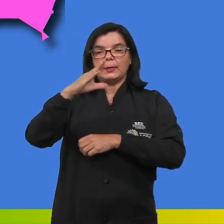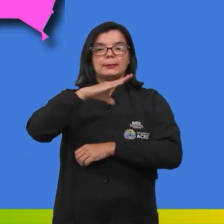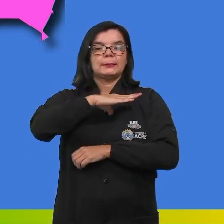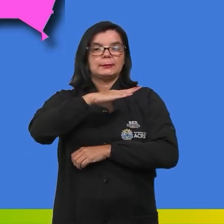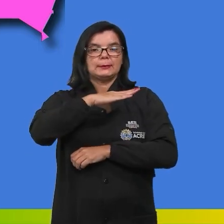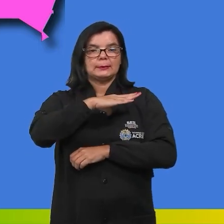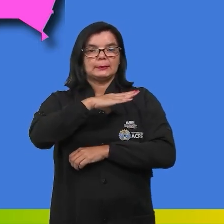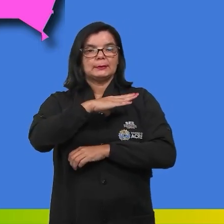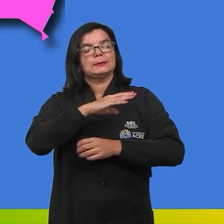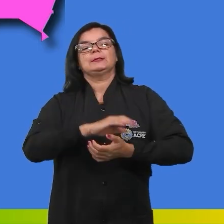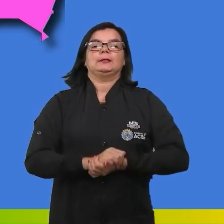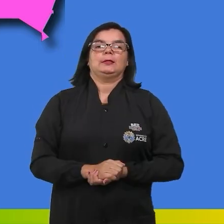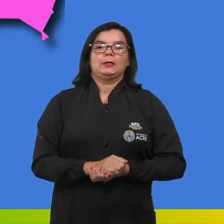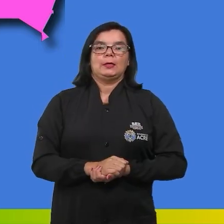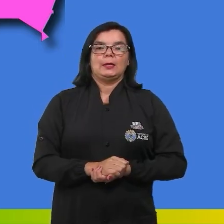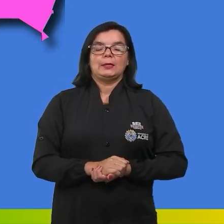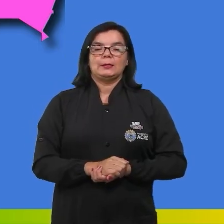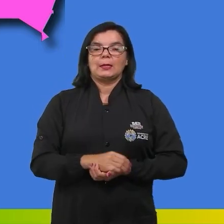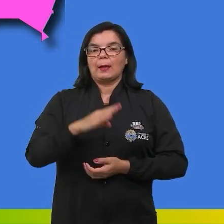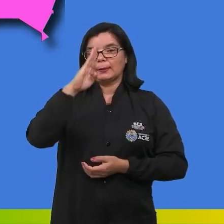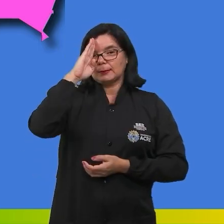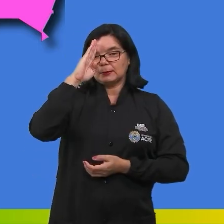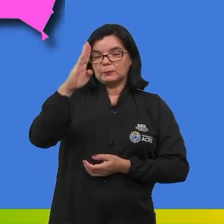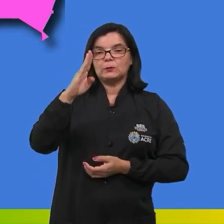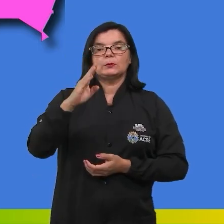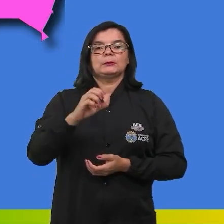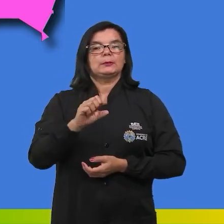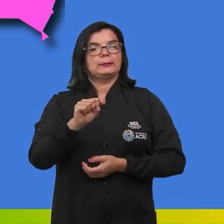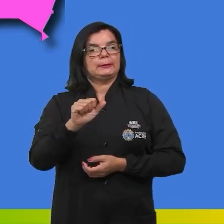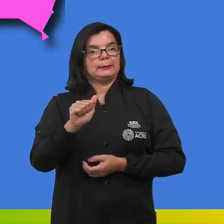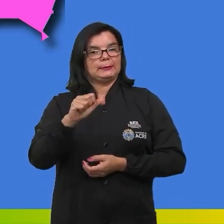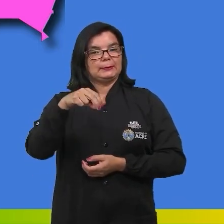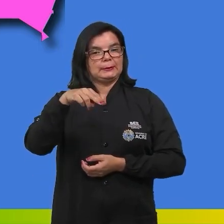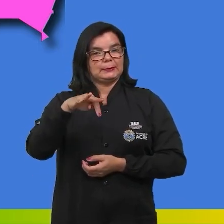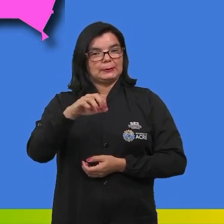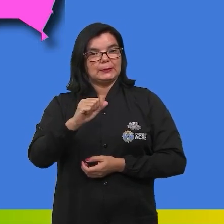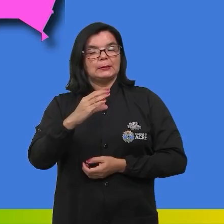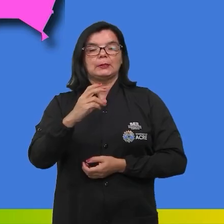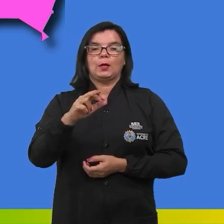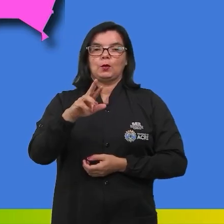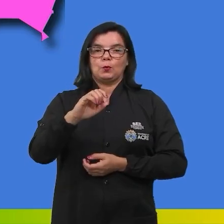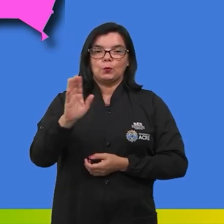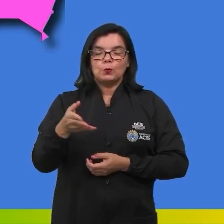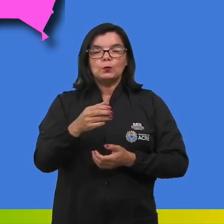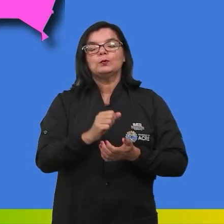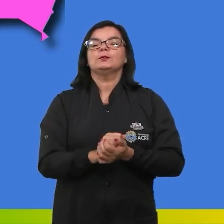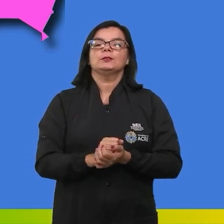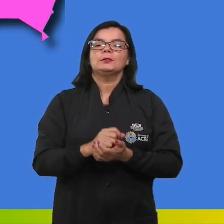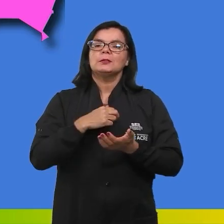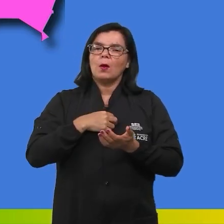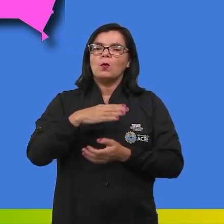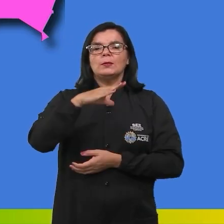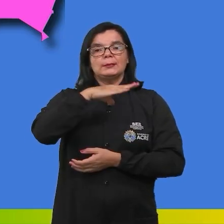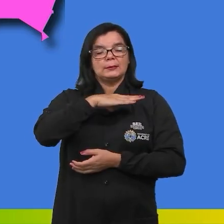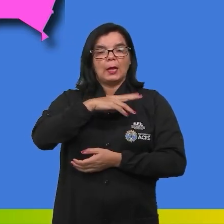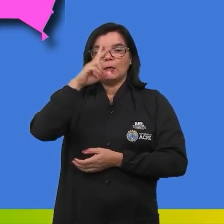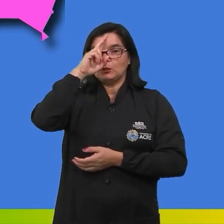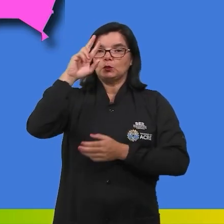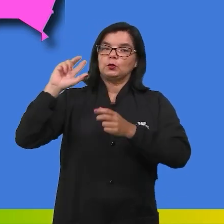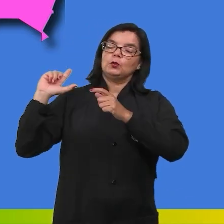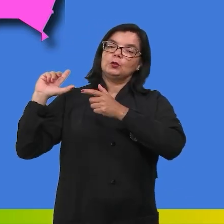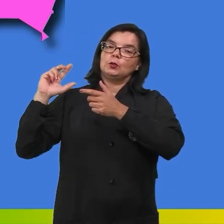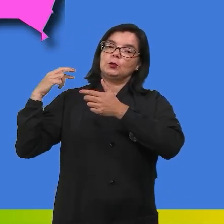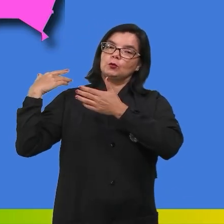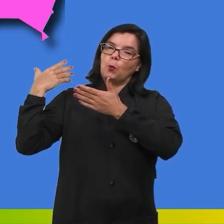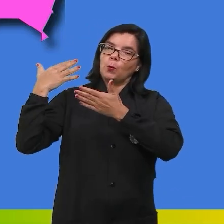cidades, né? As principais delas aí, né? Santa Cruz, Beni, Cochabamba, Tarija e Potosí. São cidades históricas